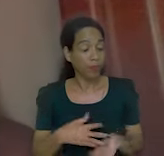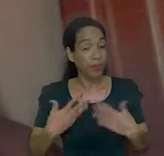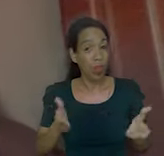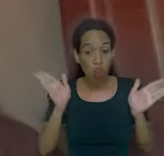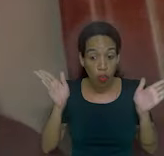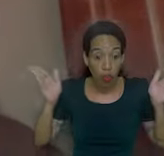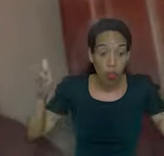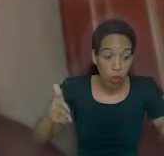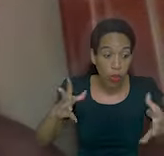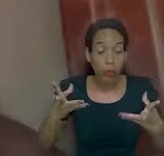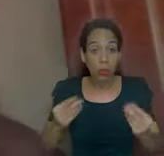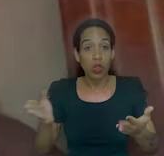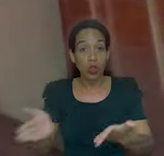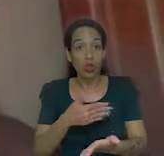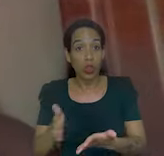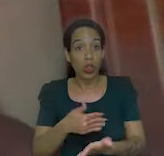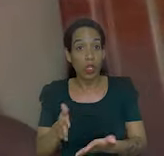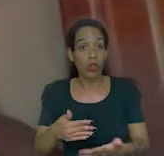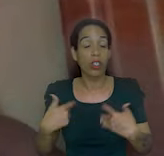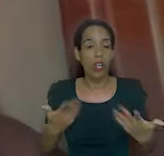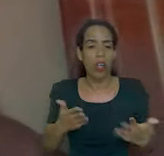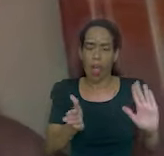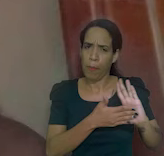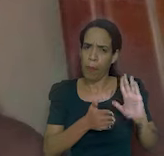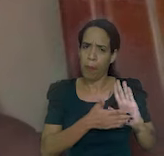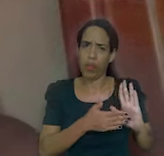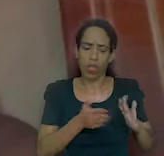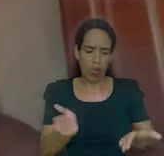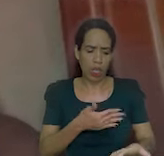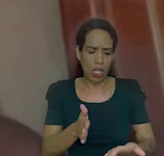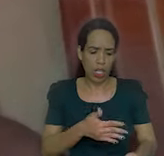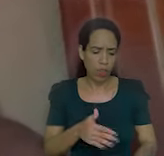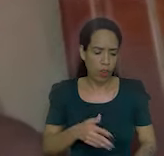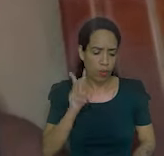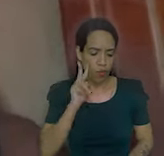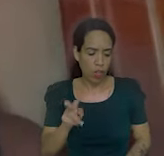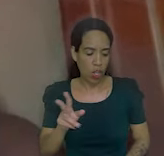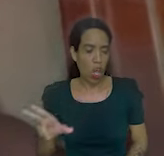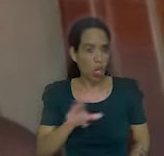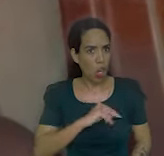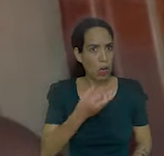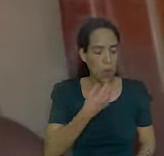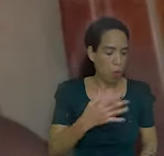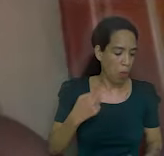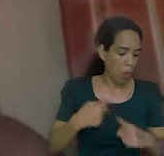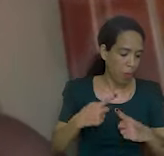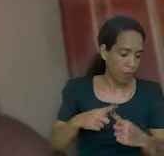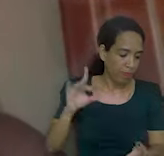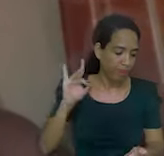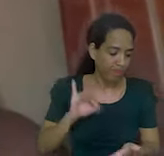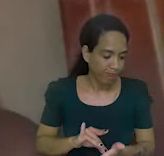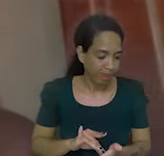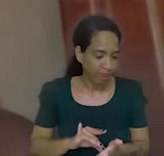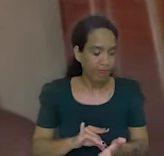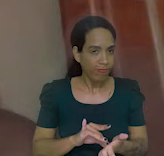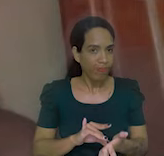gente focou bastante isso no livro. Assim, quando a Aline veio com essa proposta, quando eu vi, eu falei assim, nossa, que interessante, porque realmente